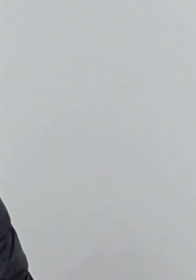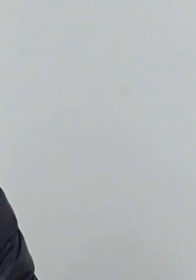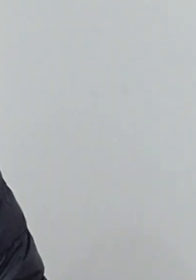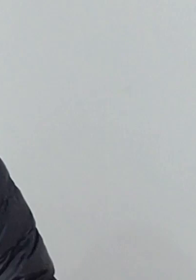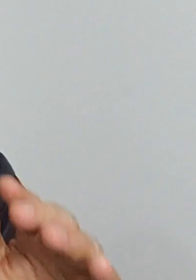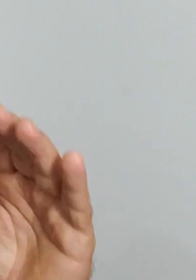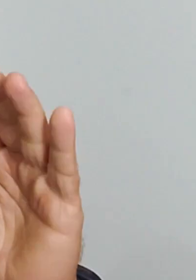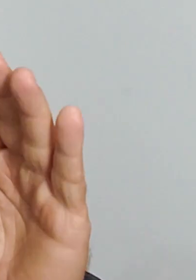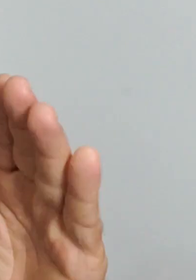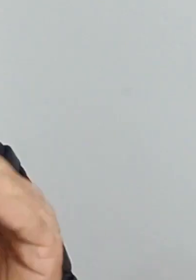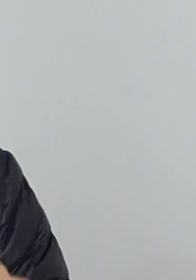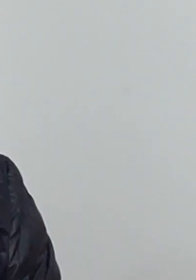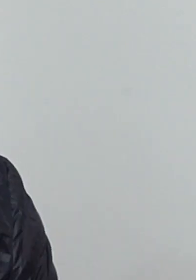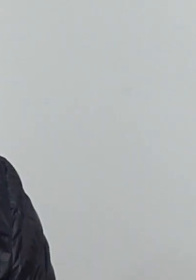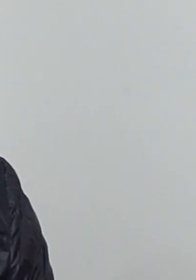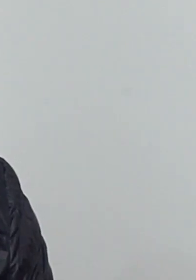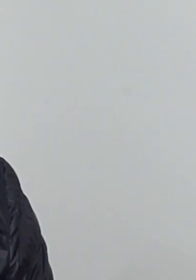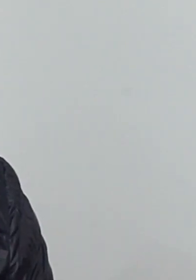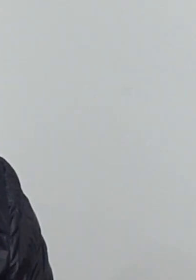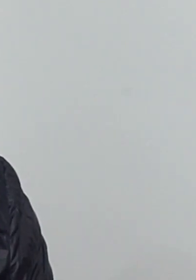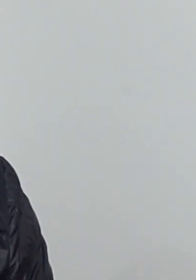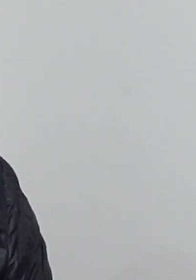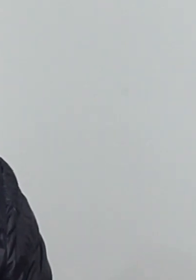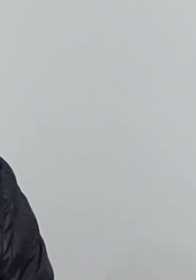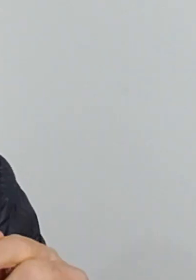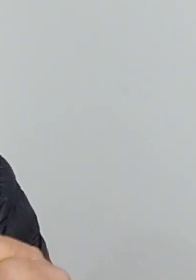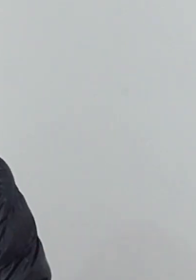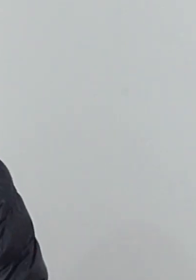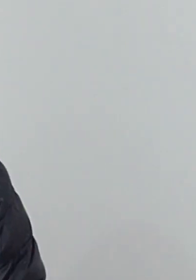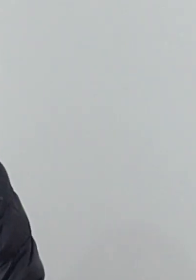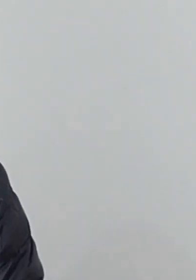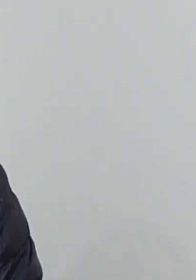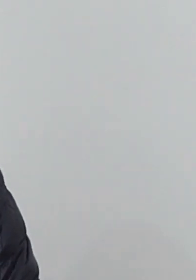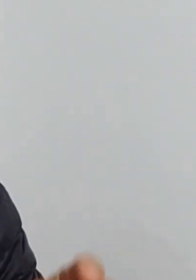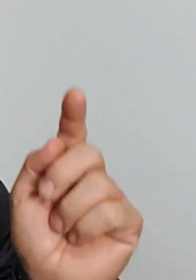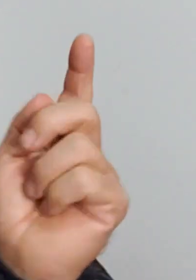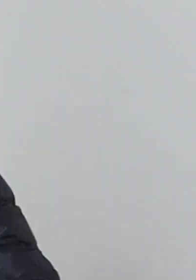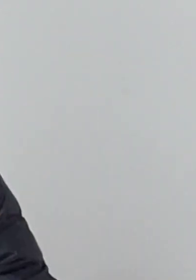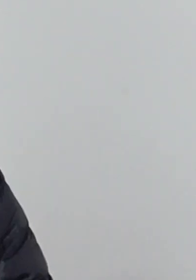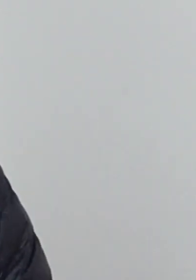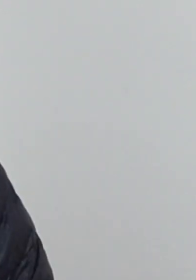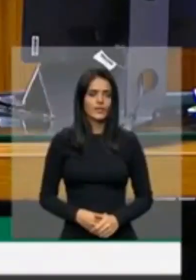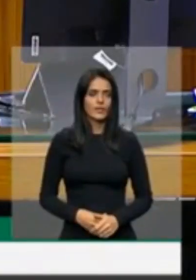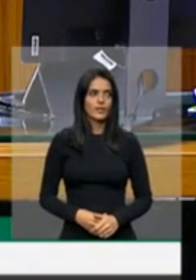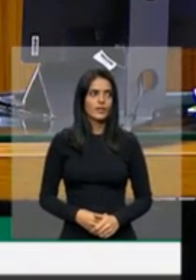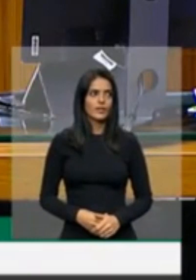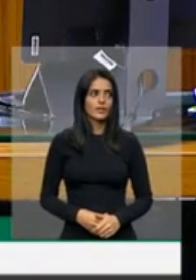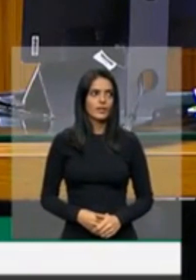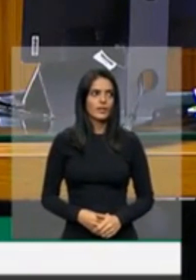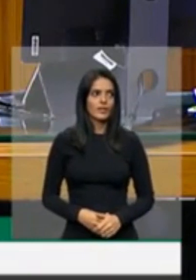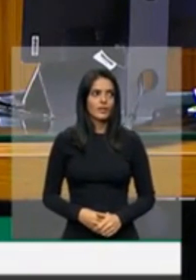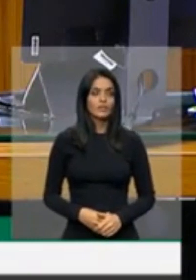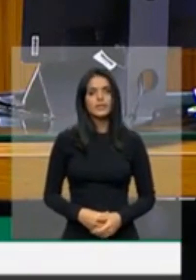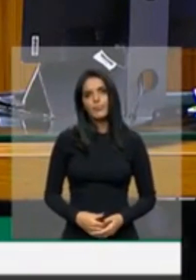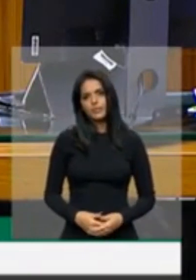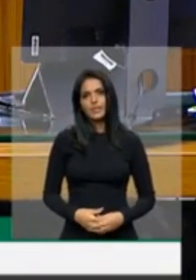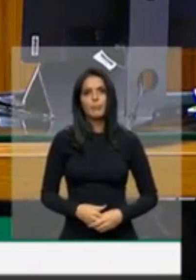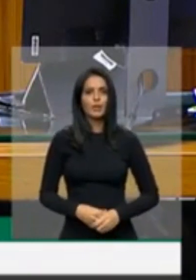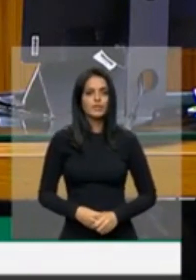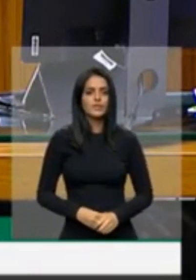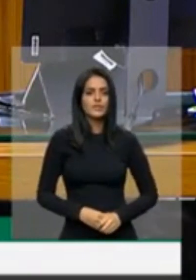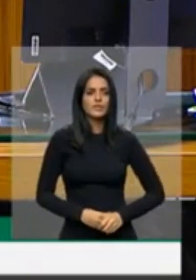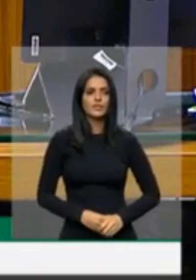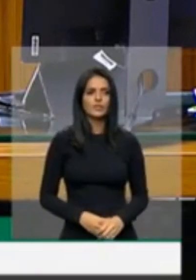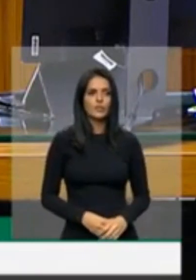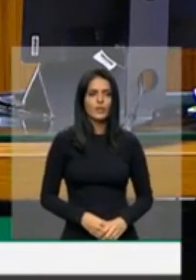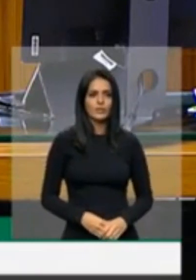projetar aqui a fala dele para você entender exatamente o que eu estou falando. Vamos lá? Eu já recebi mais de 10 mil